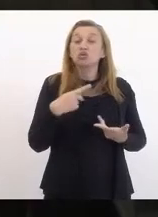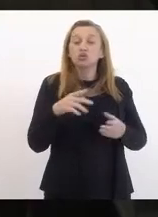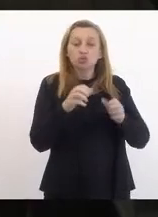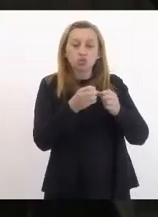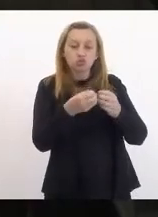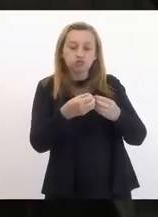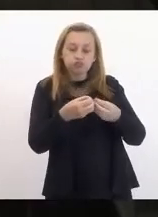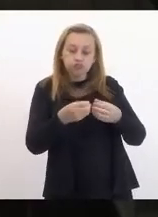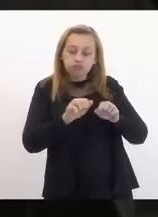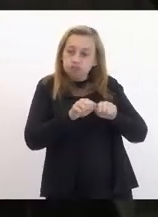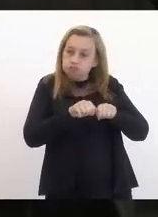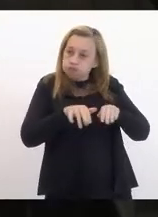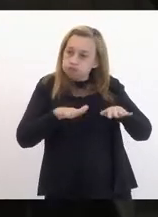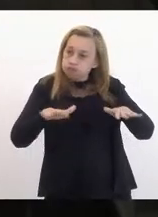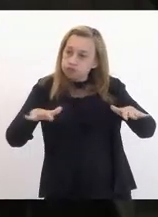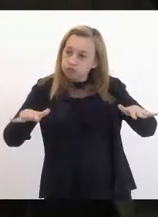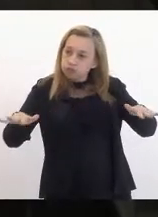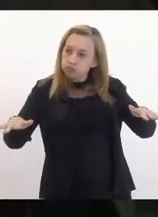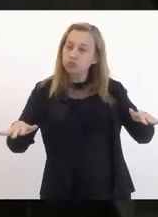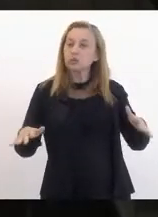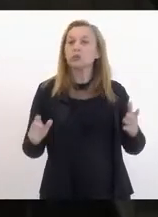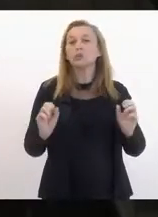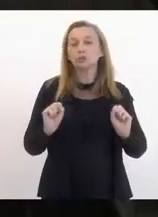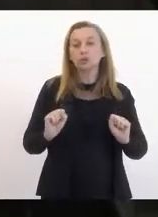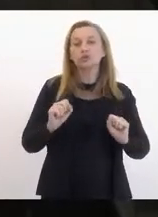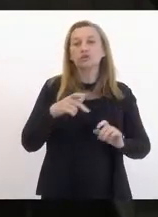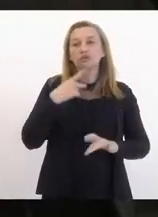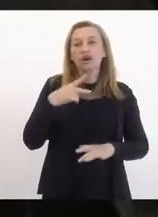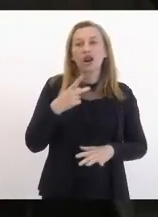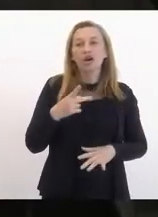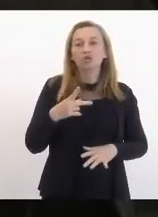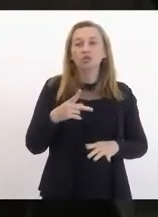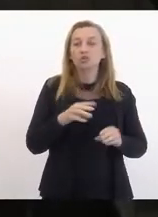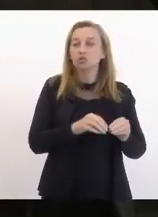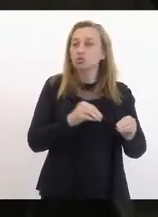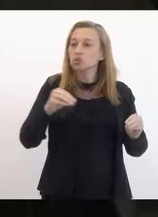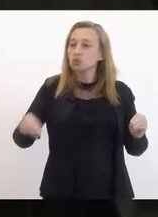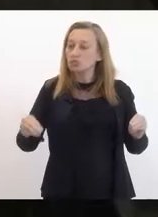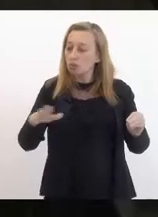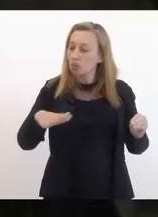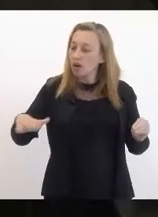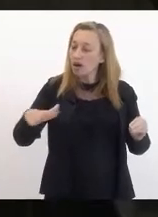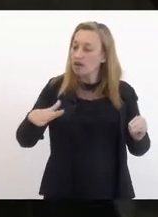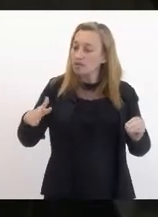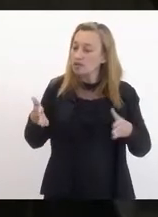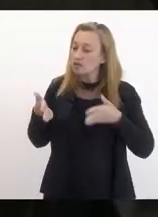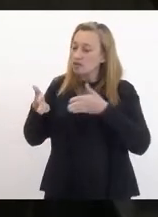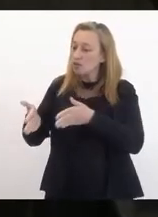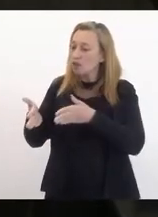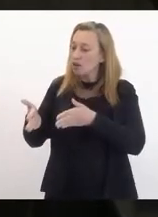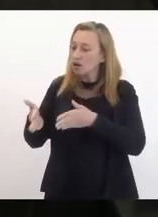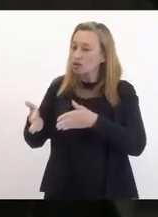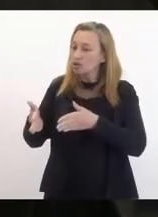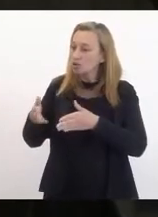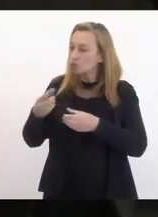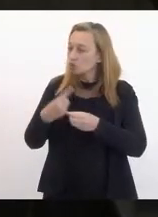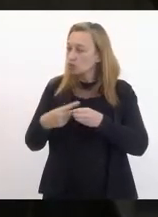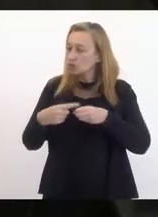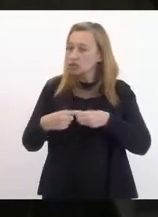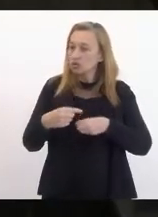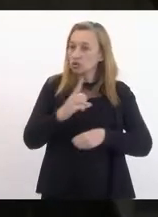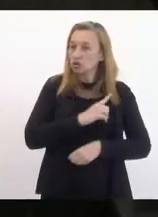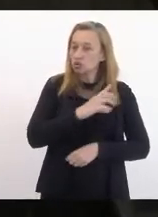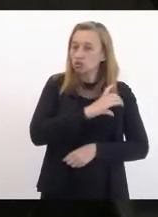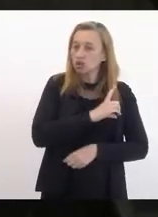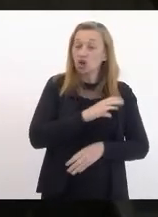expansão física, digamos assim, e o seu deslocamento para uma área mais central do município de Duque de Caxias, aliás,